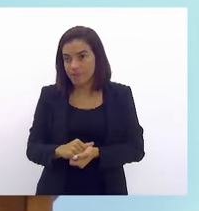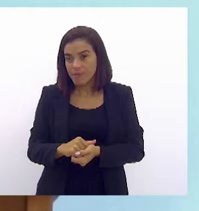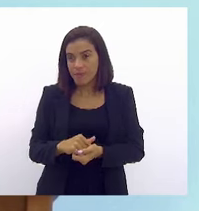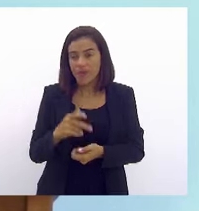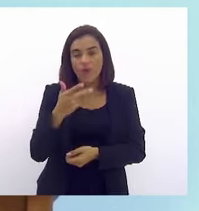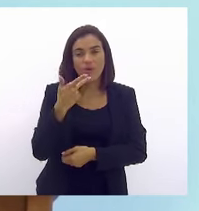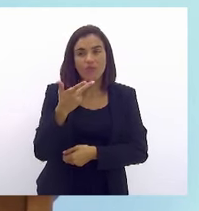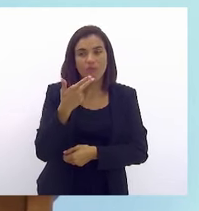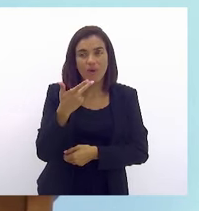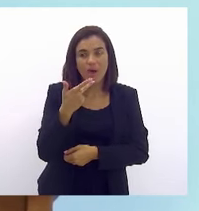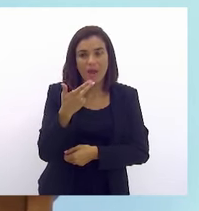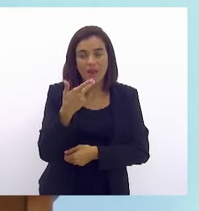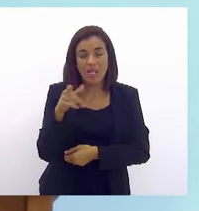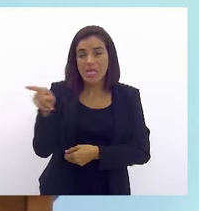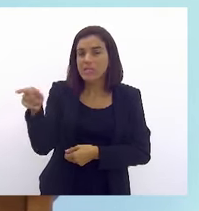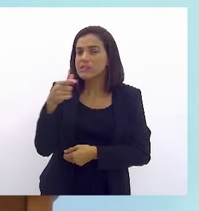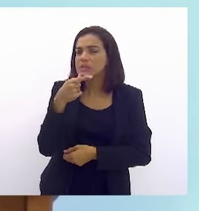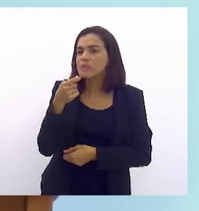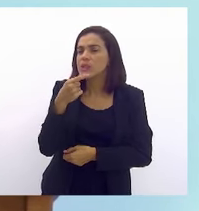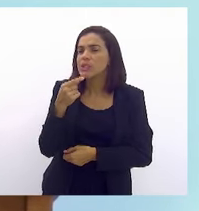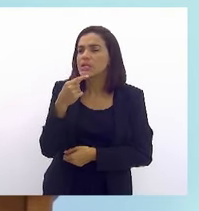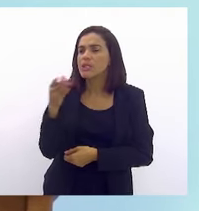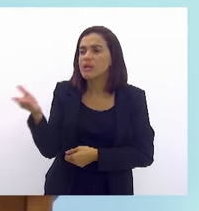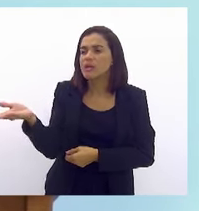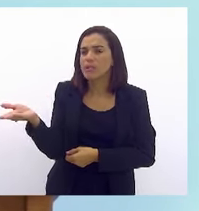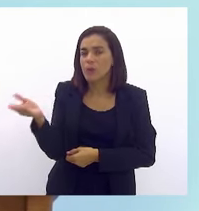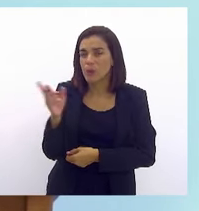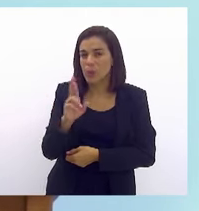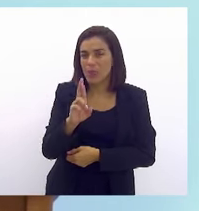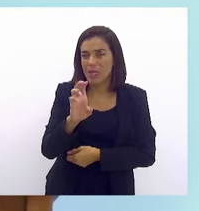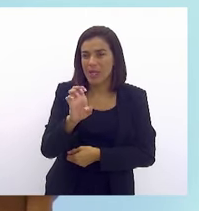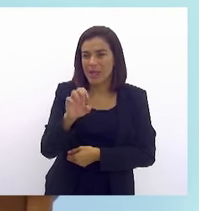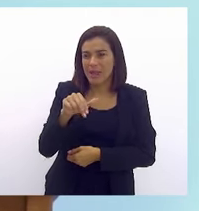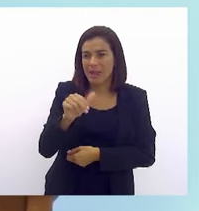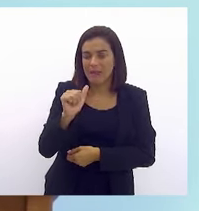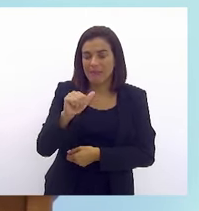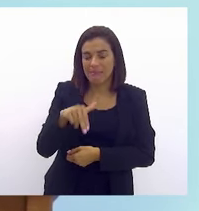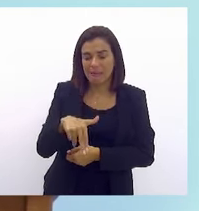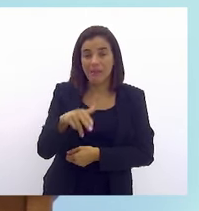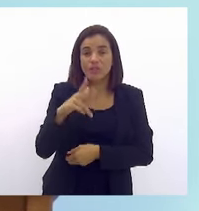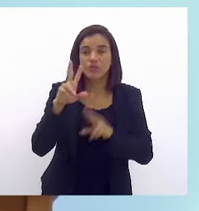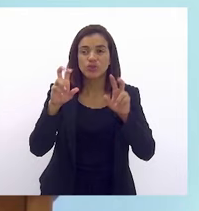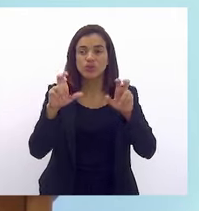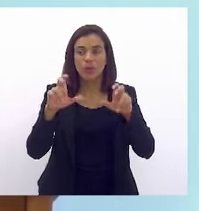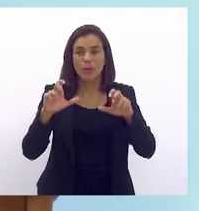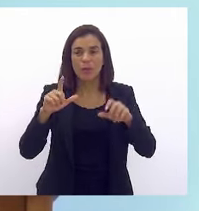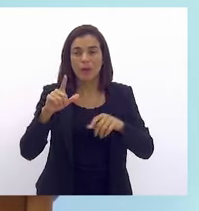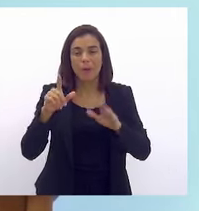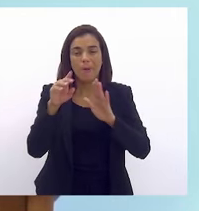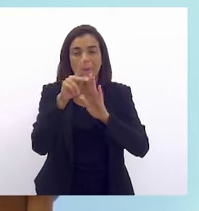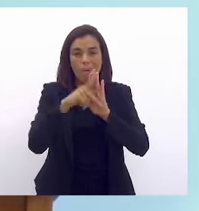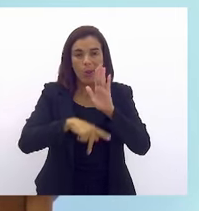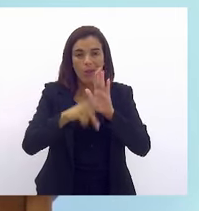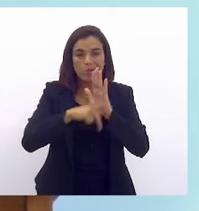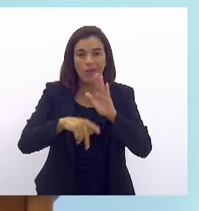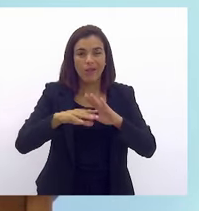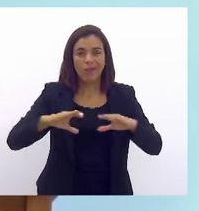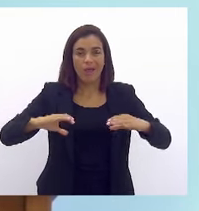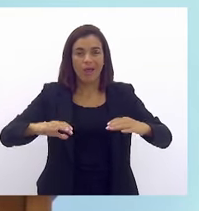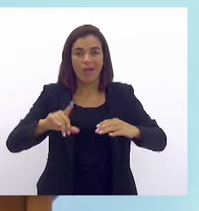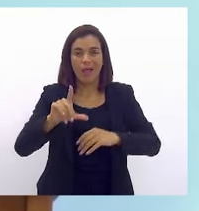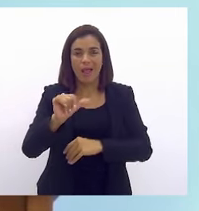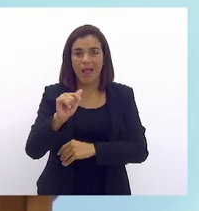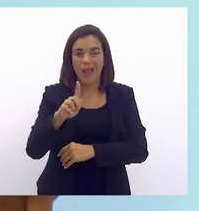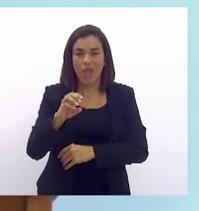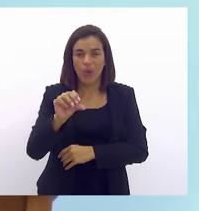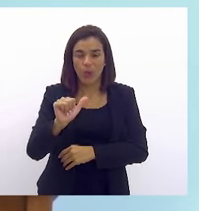falam, esse menino aí, que Renan, né, do projeto Lagoas Vivas, que é jogar bactérias para que